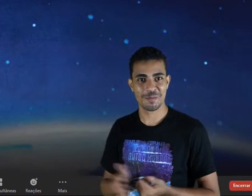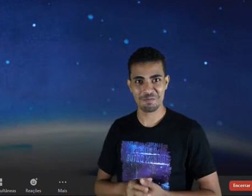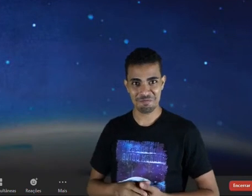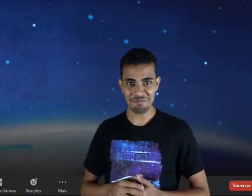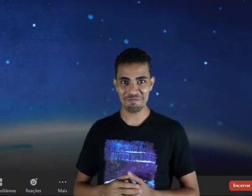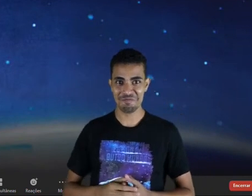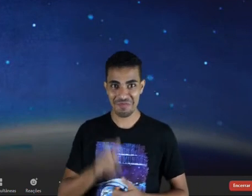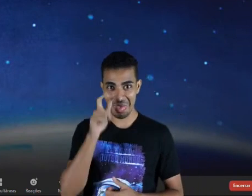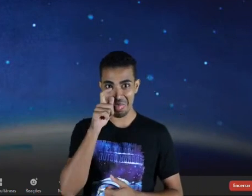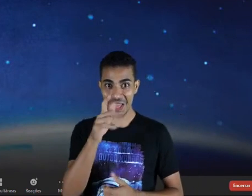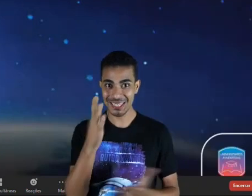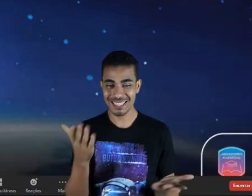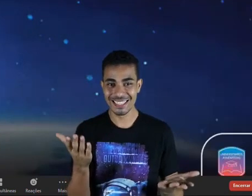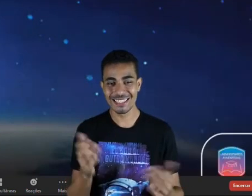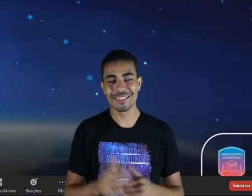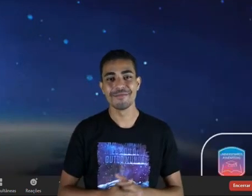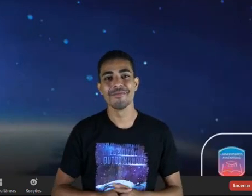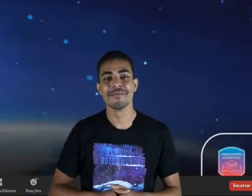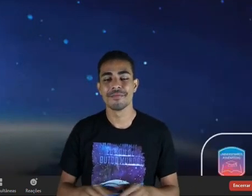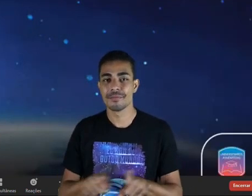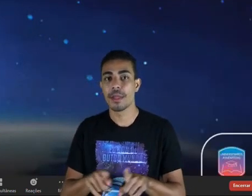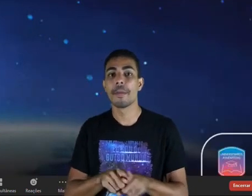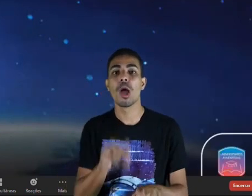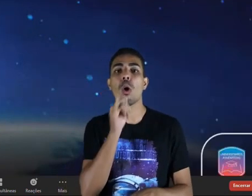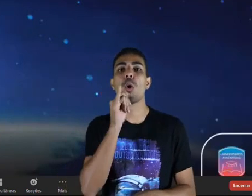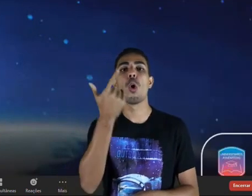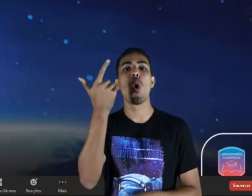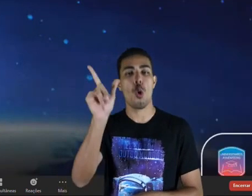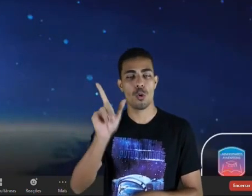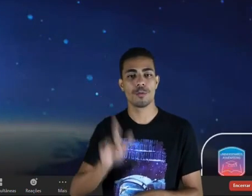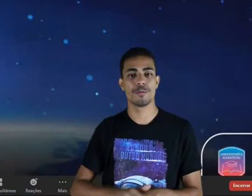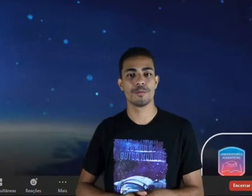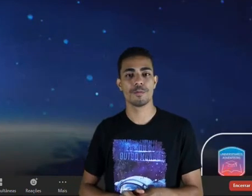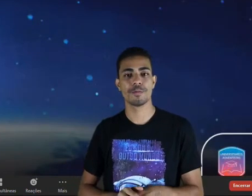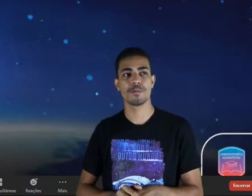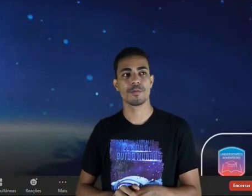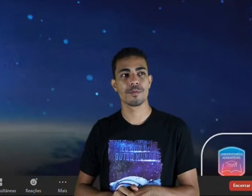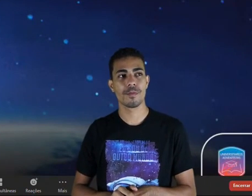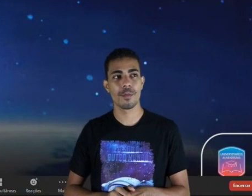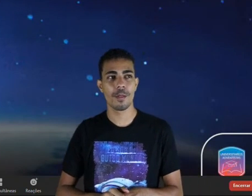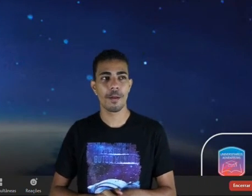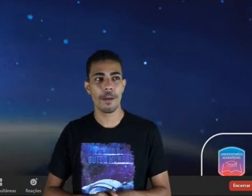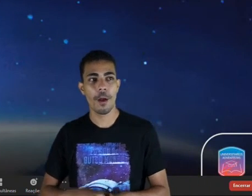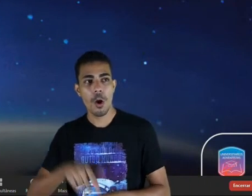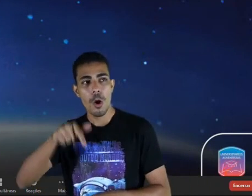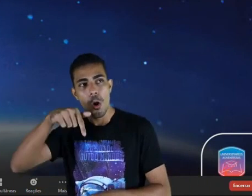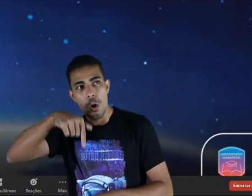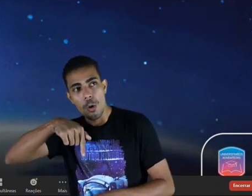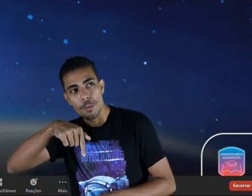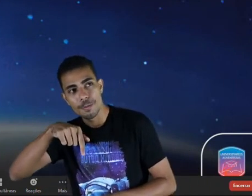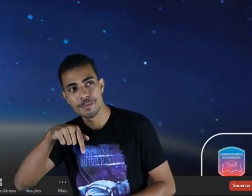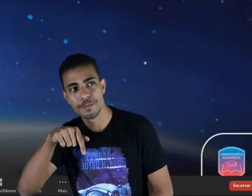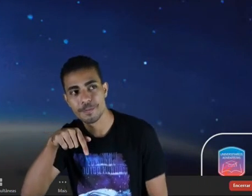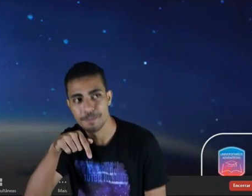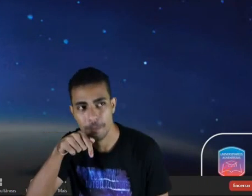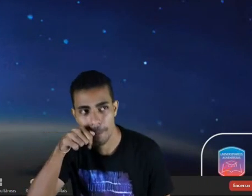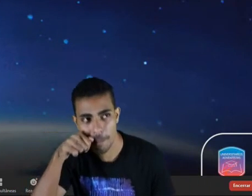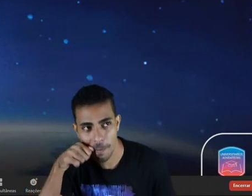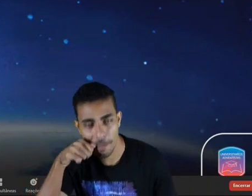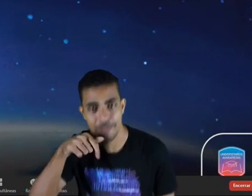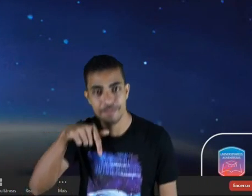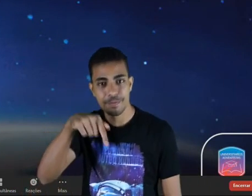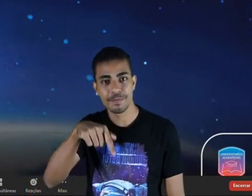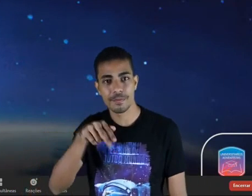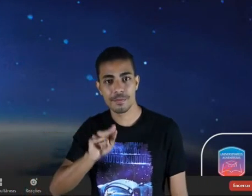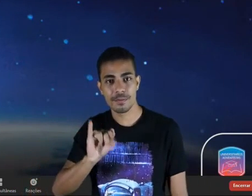Bacana isso, né? Querem mais um exemplo de poesia para ajudar você? Olha aqui o quiasmo. O quiasmo é quando você vai pegando as ideias paralelas e vai até